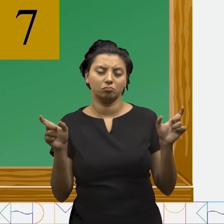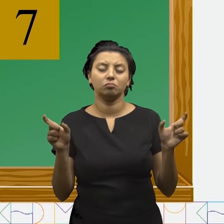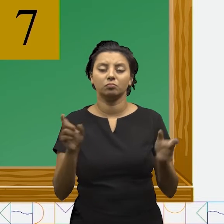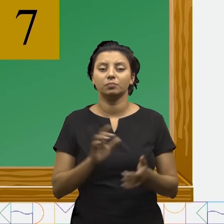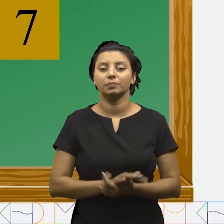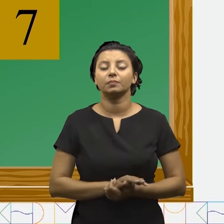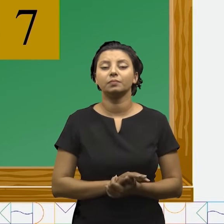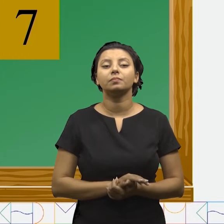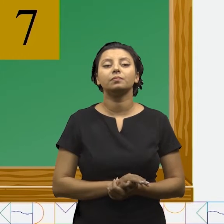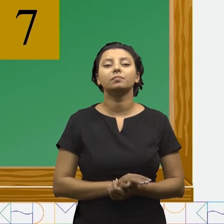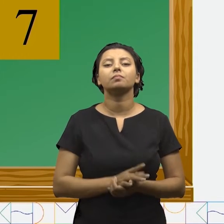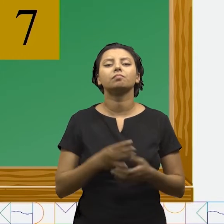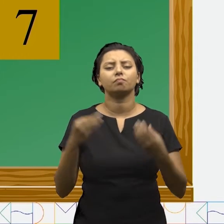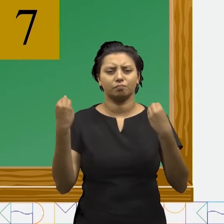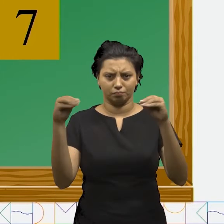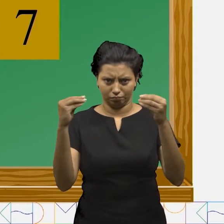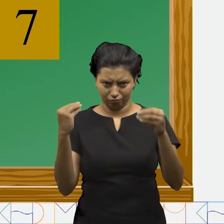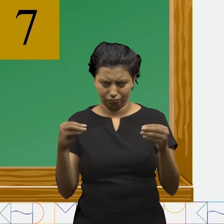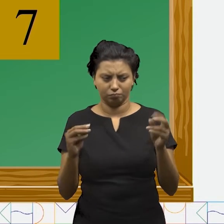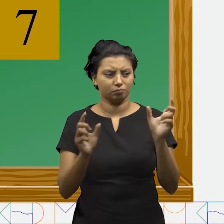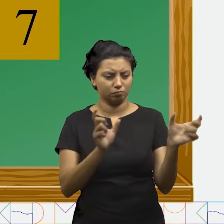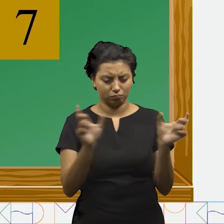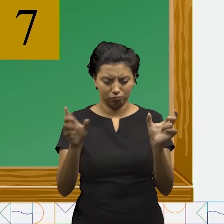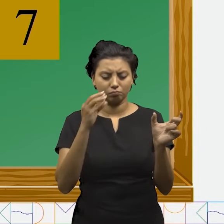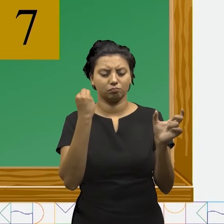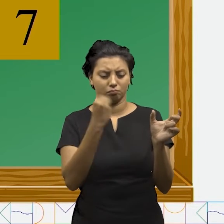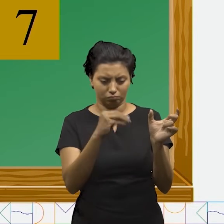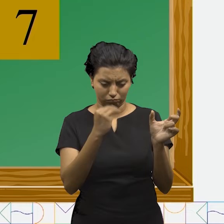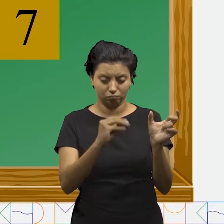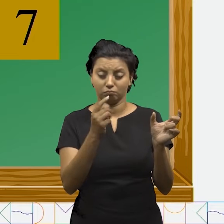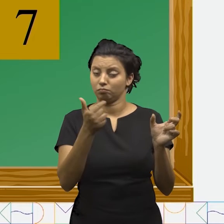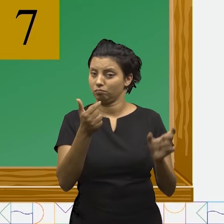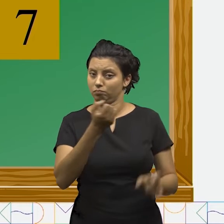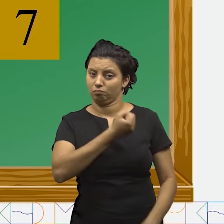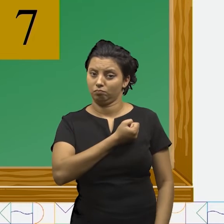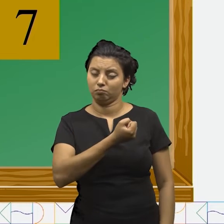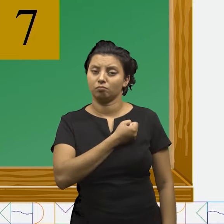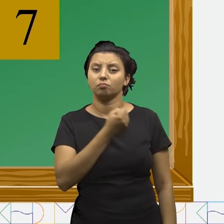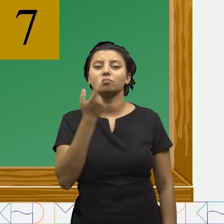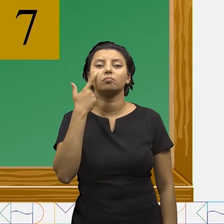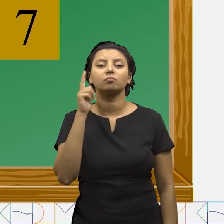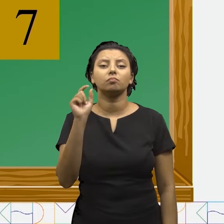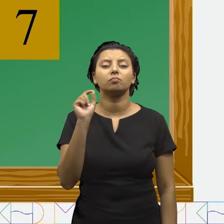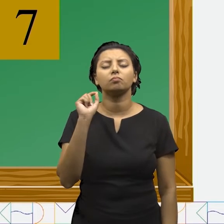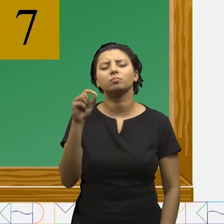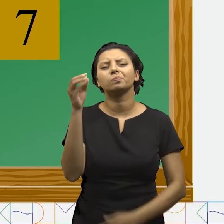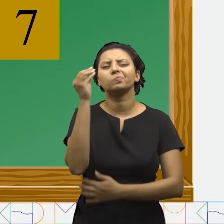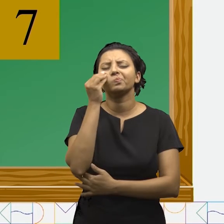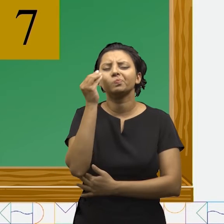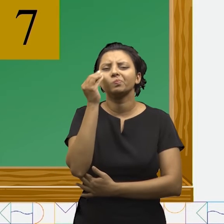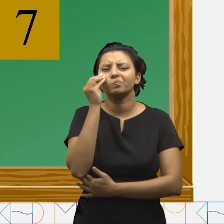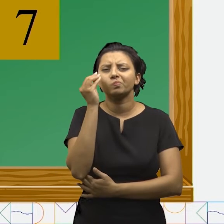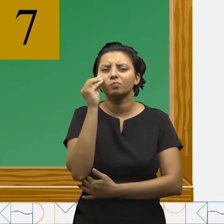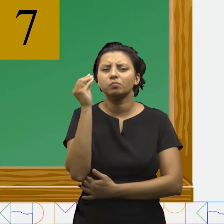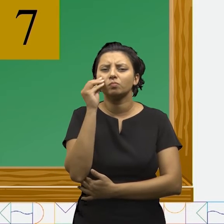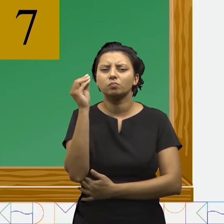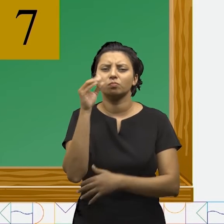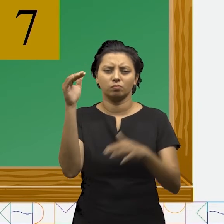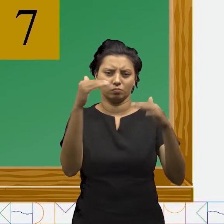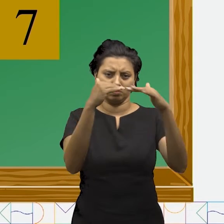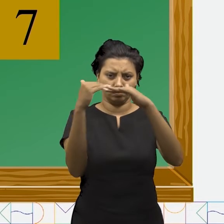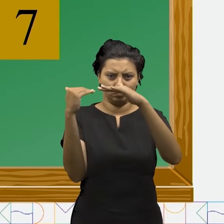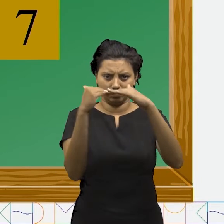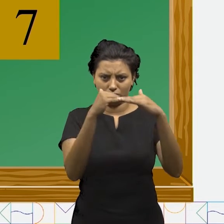em branco. Para preencher esses espaços sem números, basta observar o